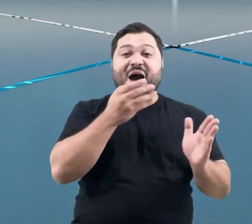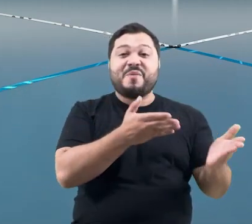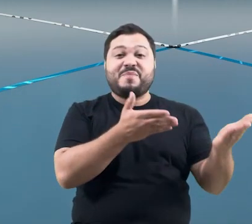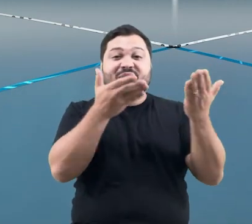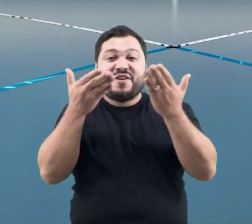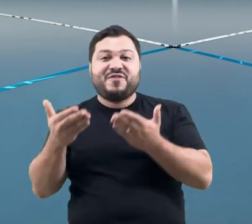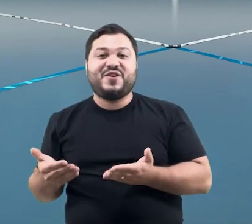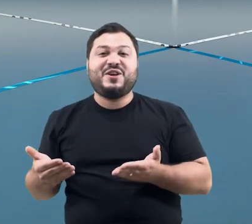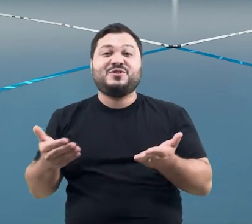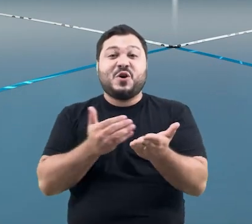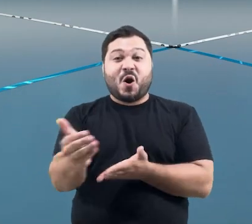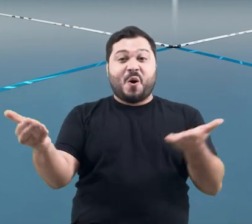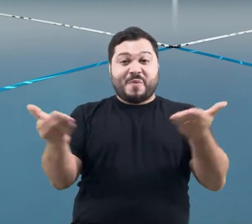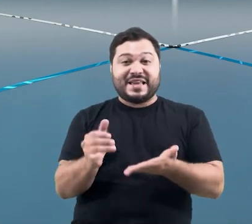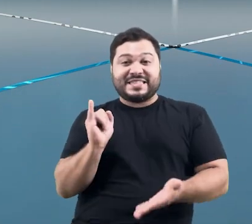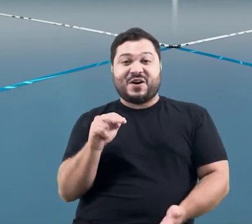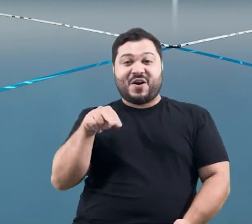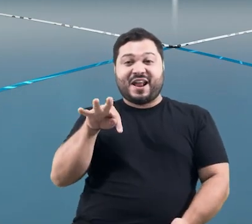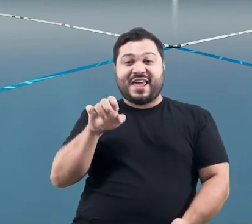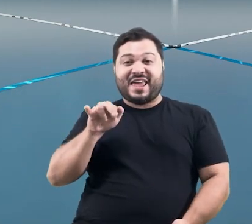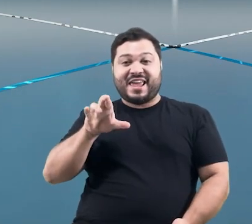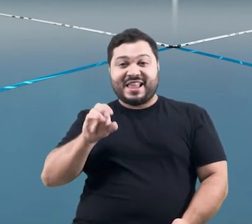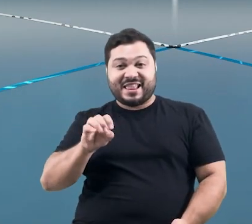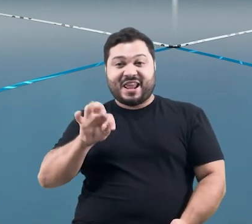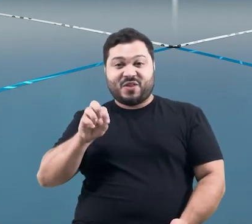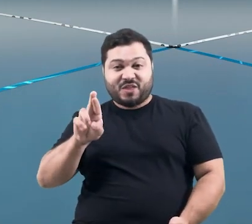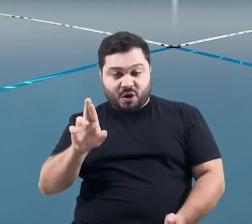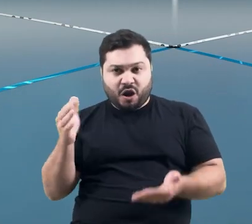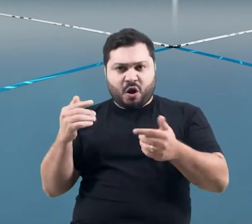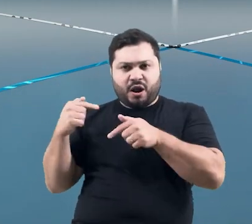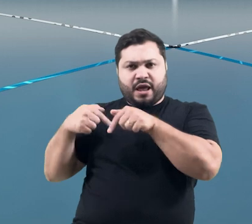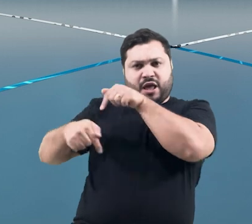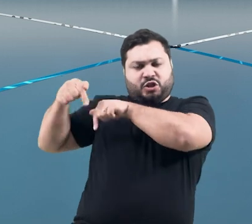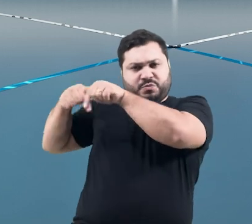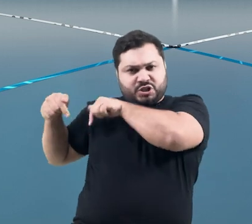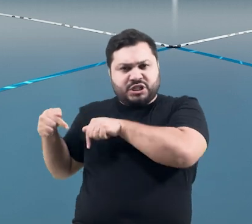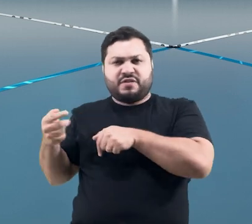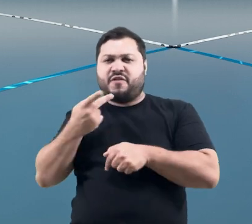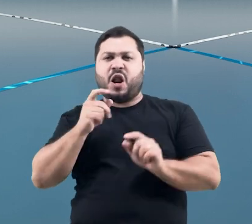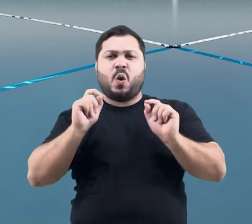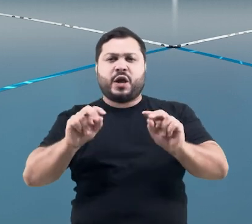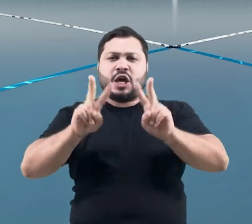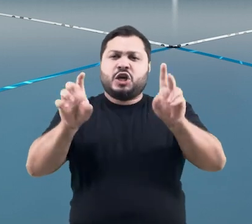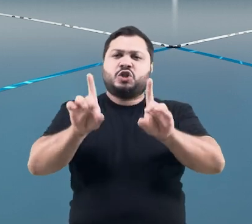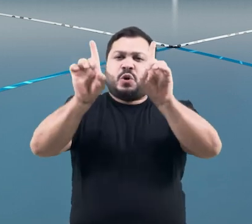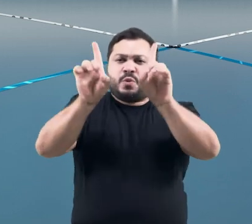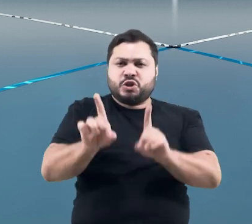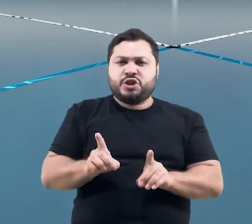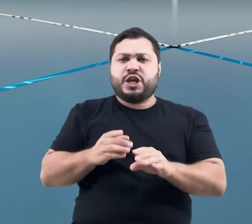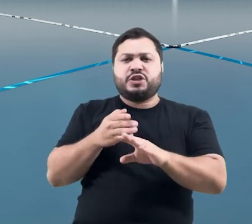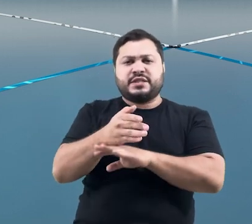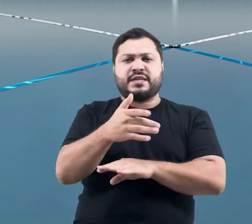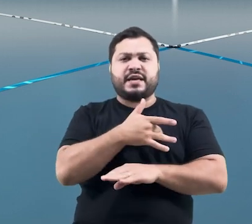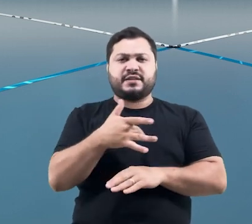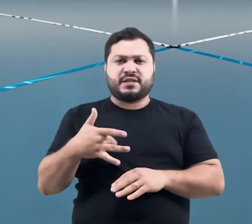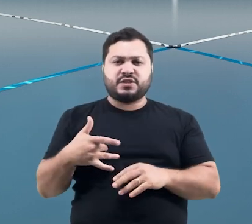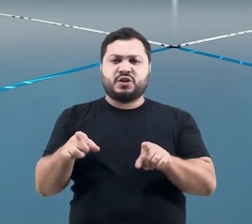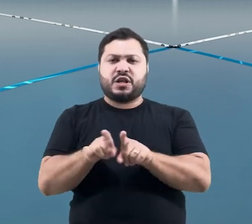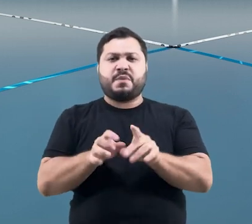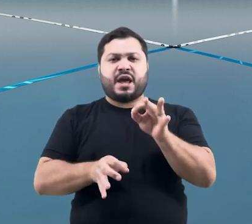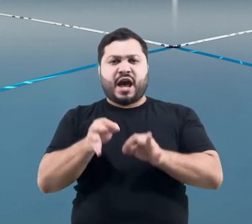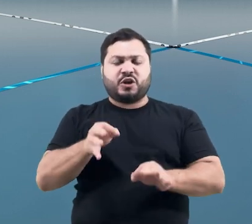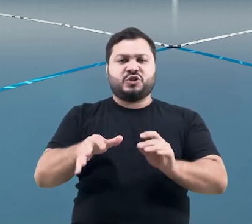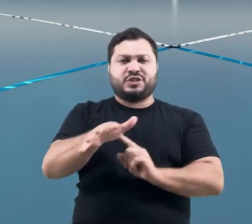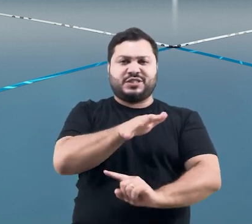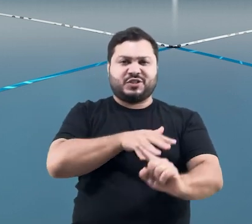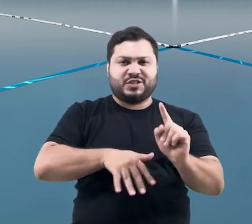Olá, sejam bem-vindos! Começa agora o Inteiro Teor. Nesta edição de retrospectiva, vamos falar sobre os direitos de acesso